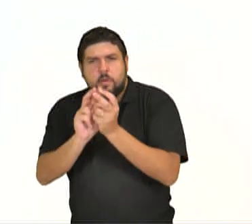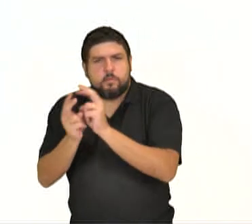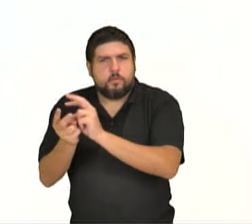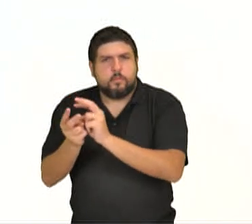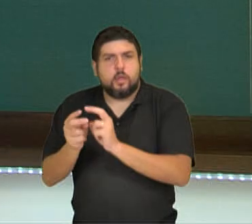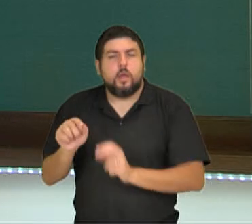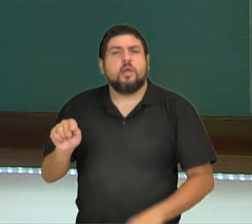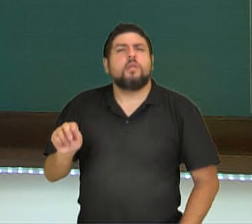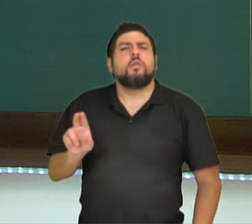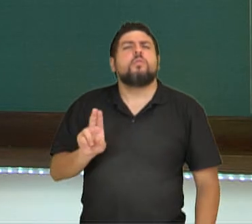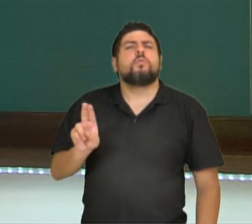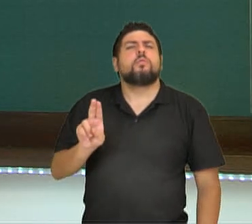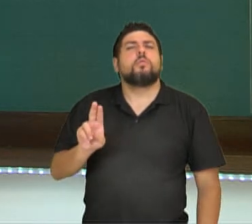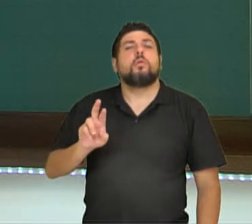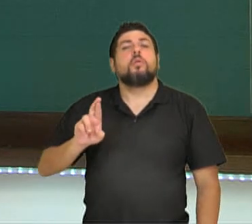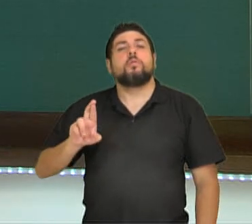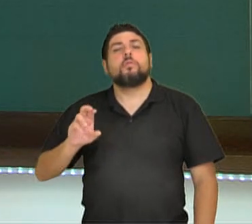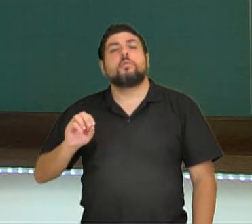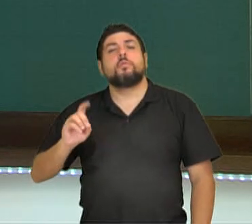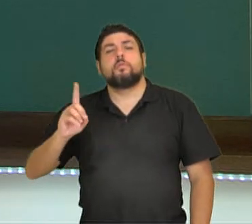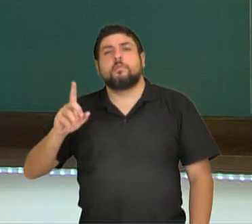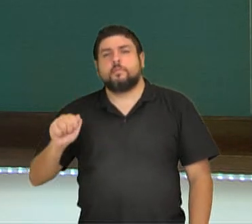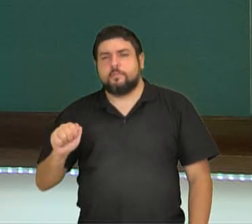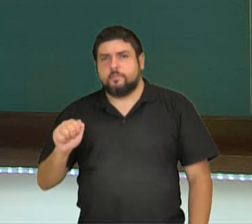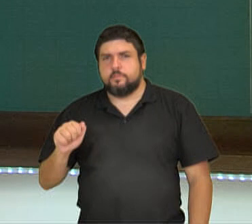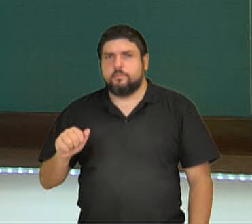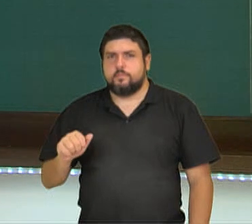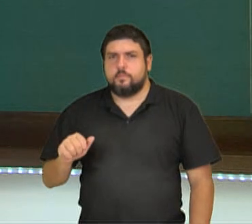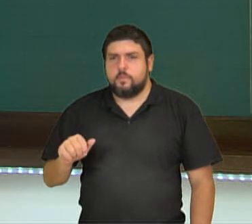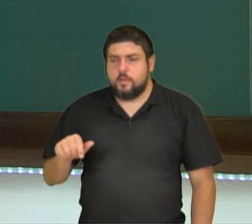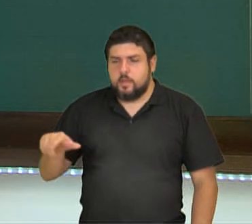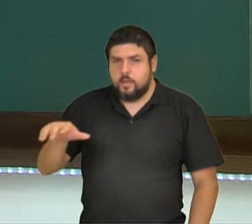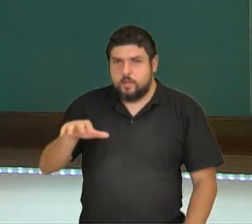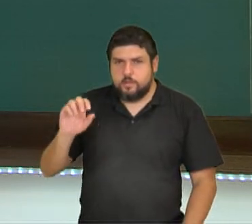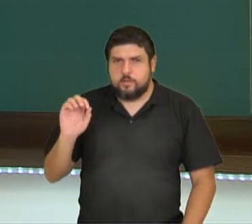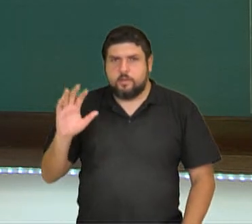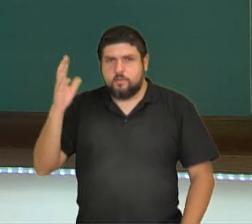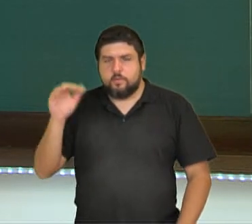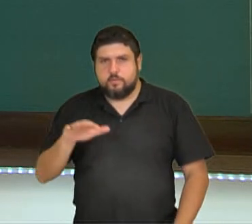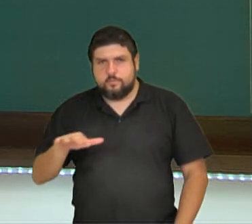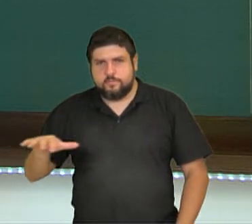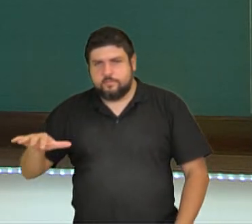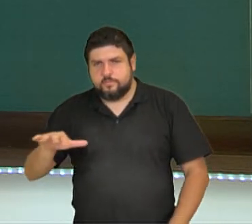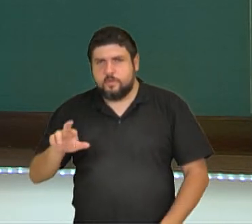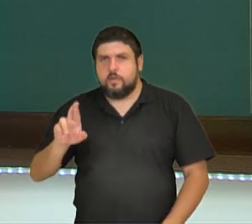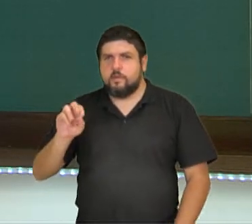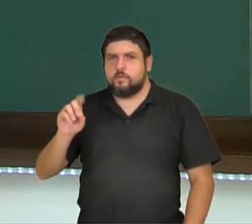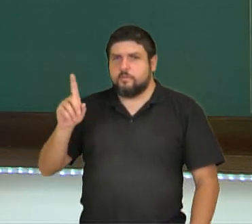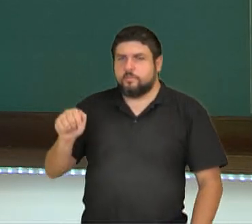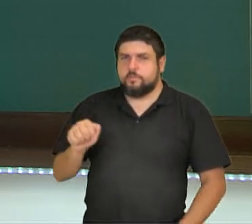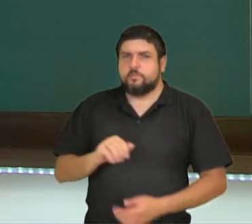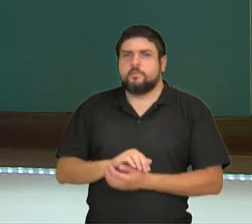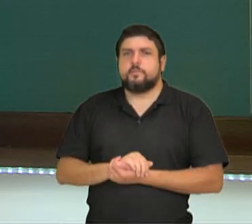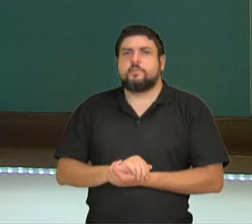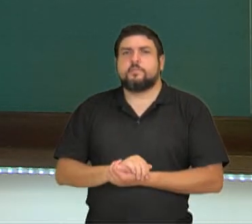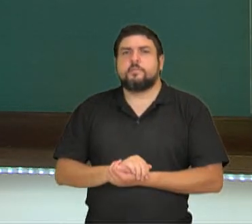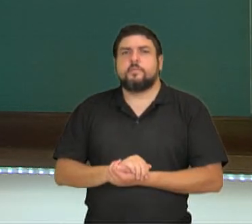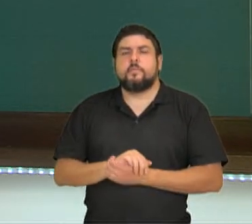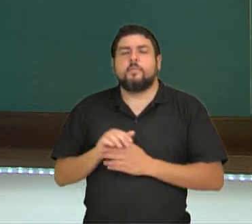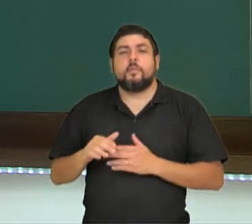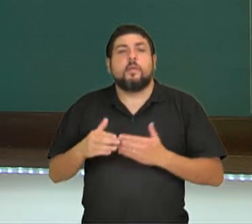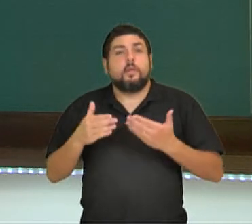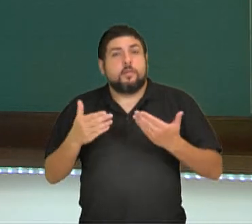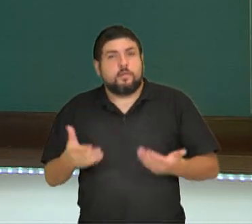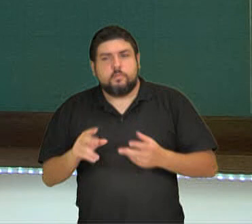né? Aonde as coisas acontecem na capoeira é na roda, ok? Então, é